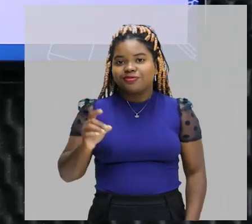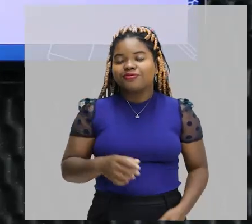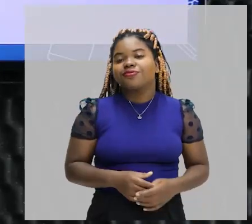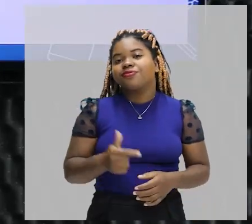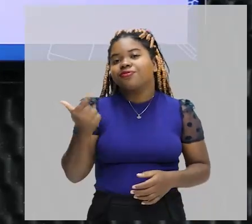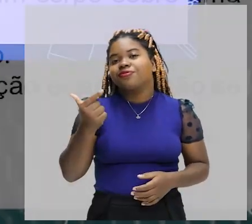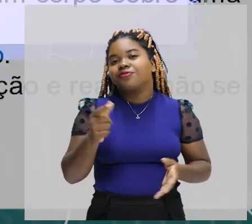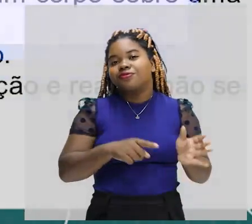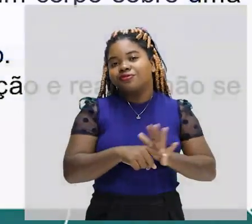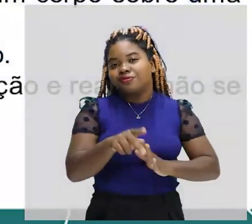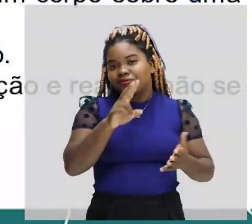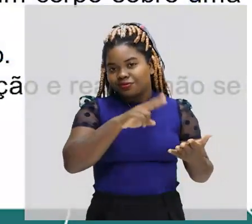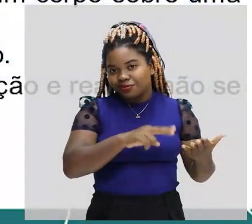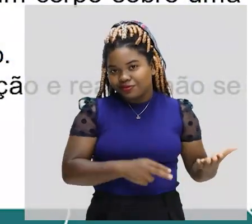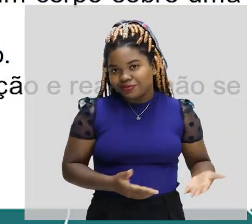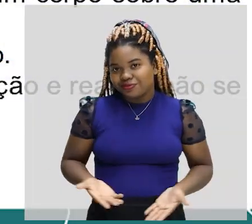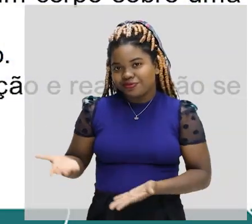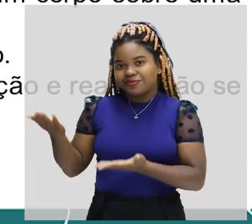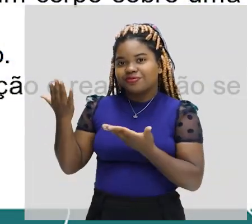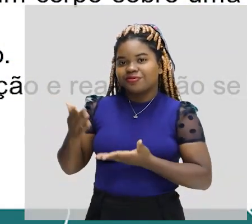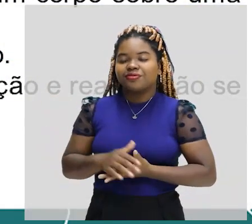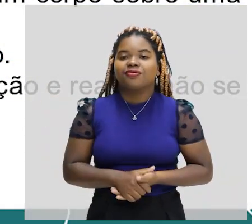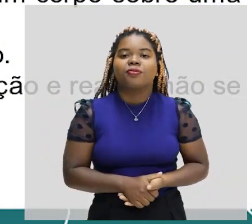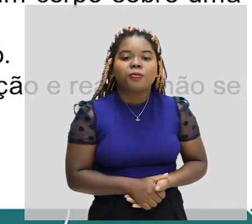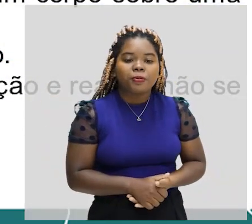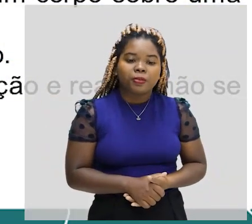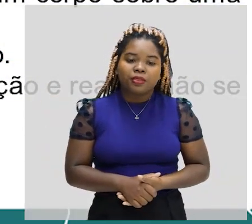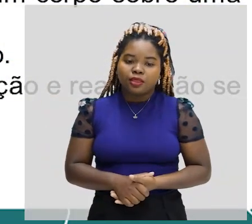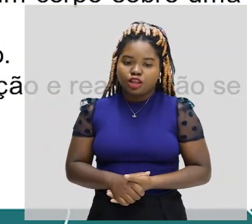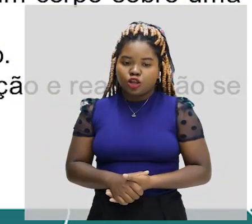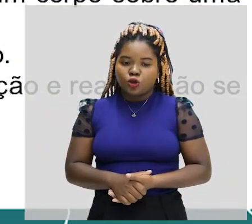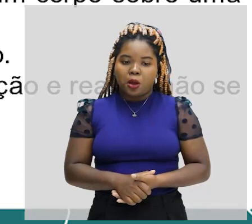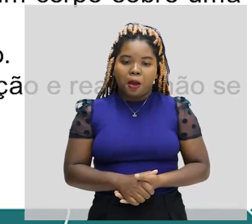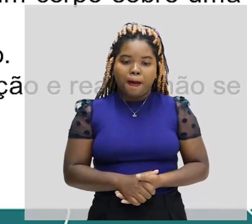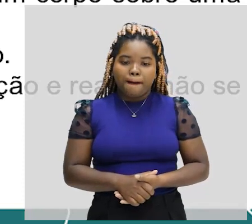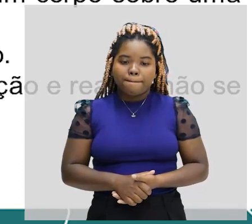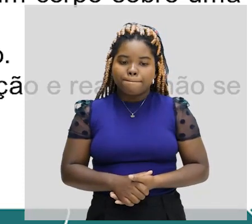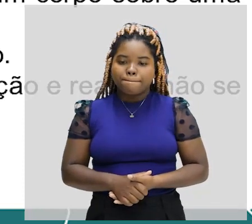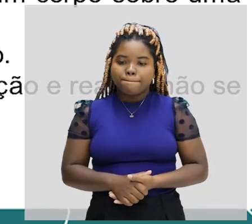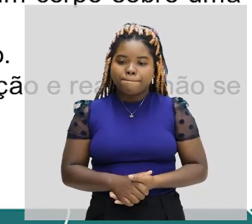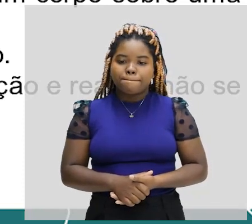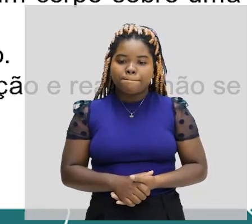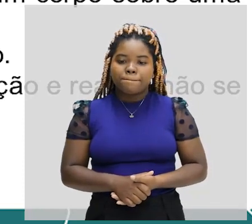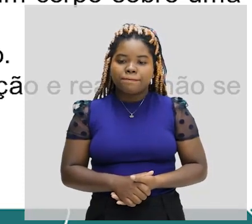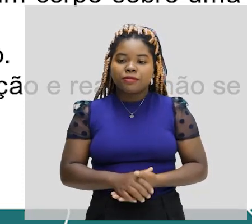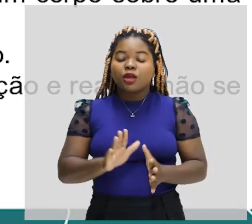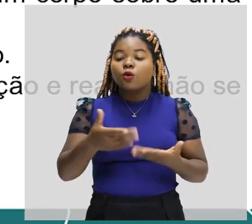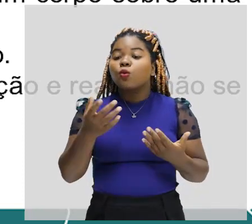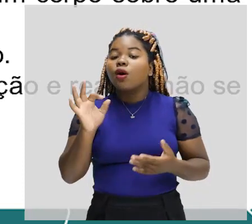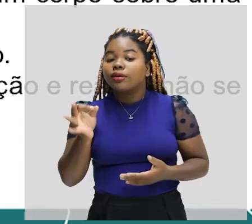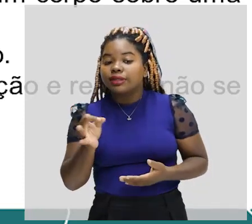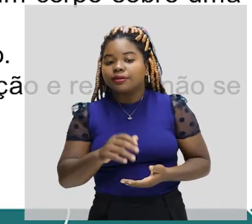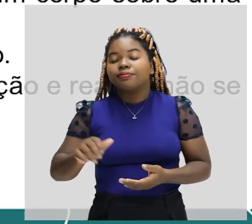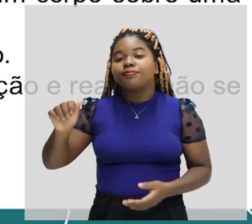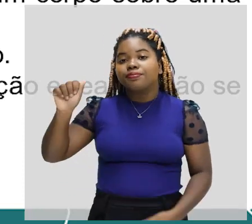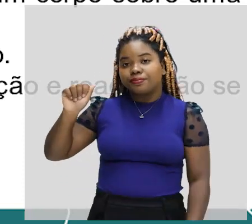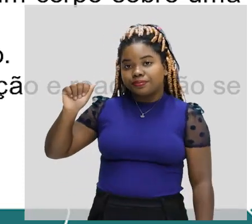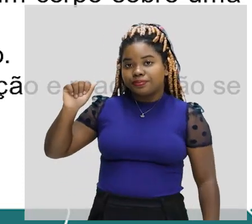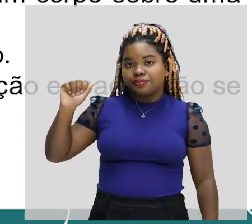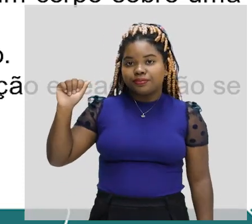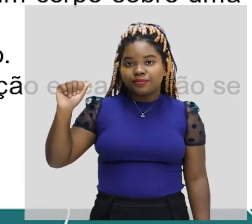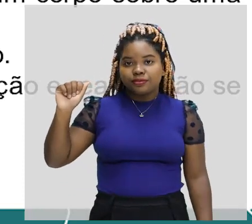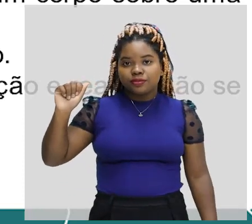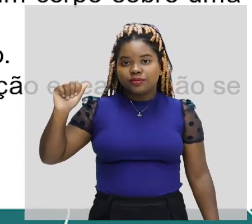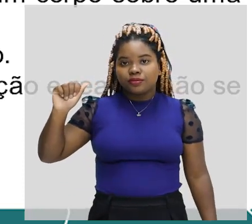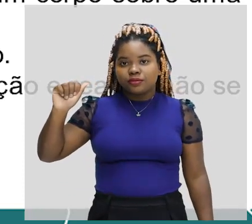questão 2. A respeito da terceira lei de Newton, marque a alternativa correta, né? A alternativa verdadeira. Letra A. Os pares